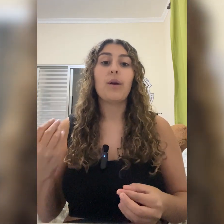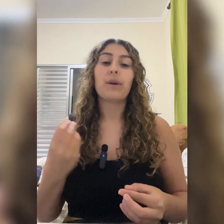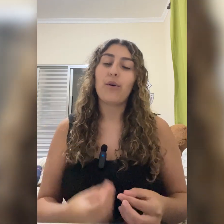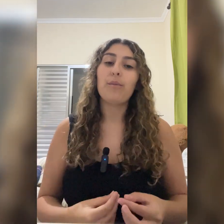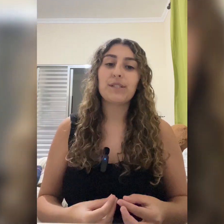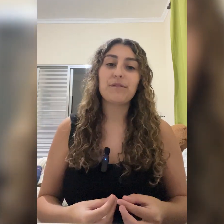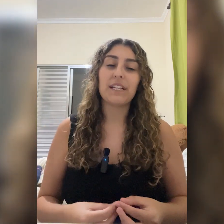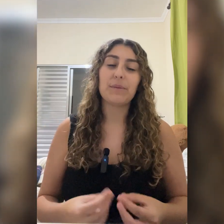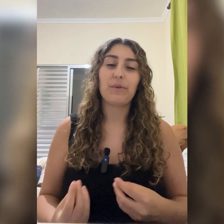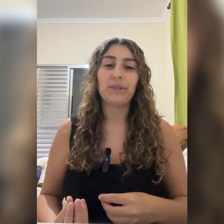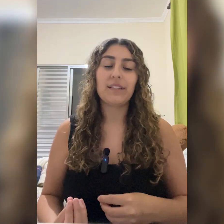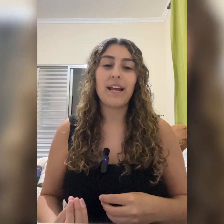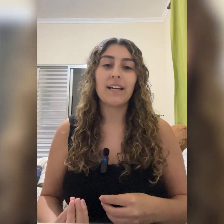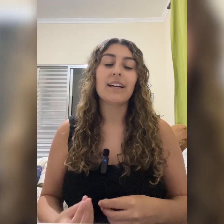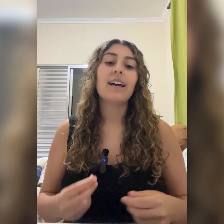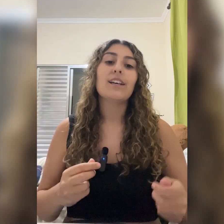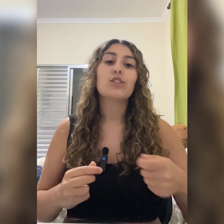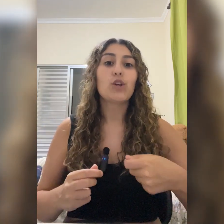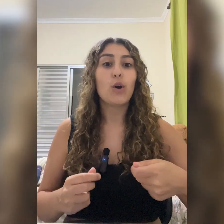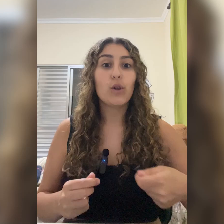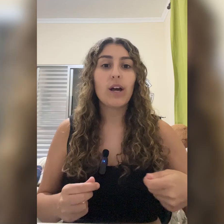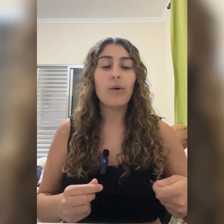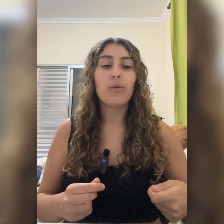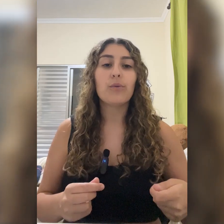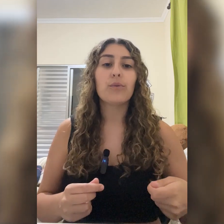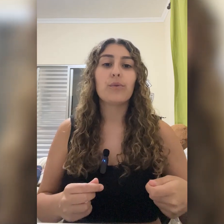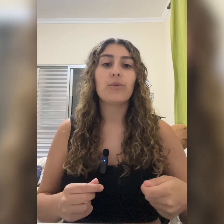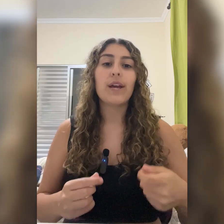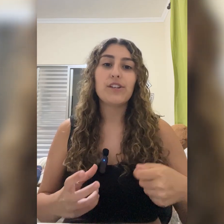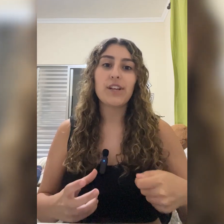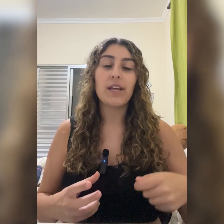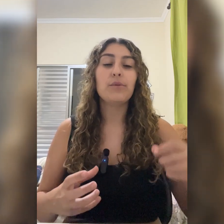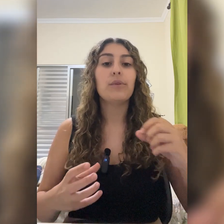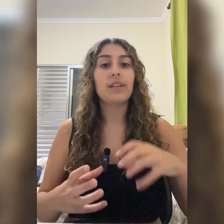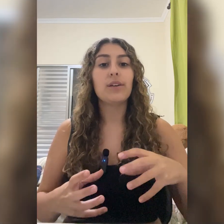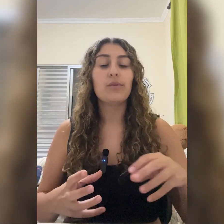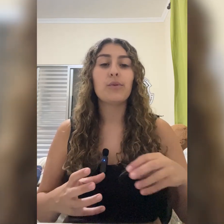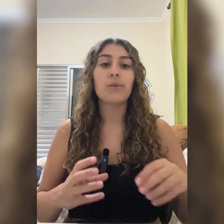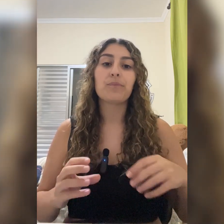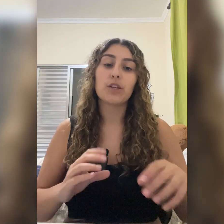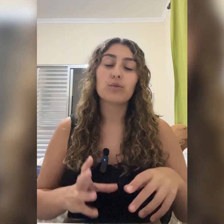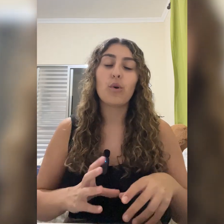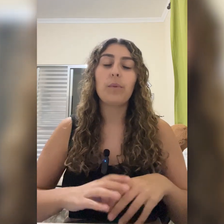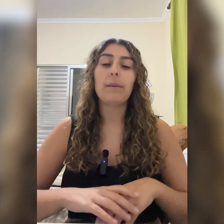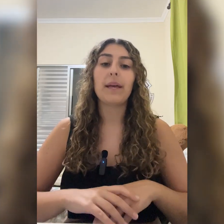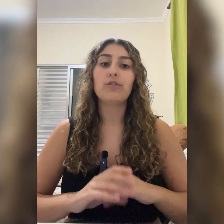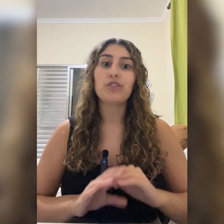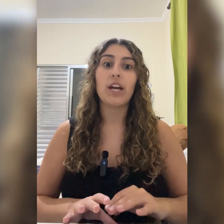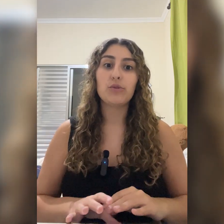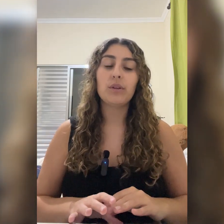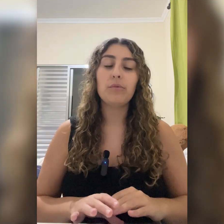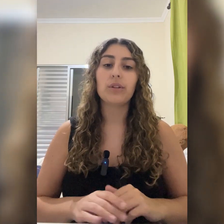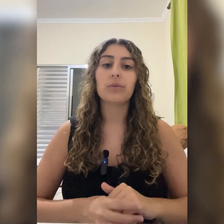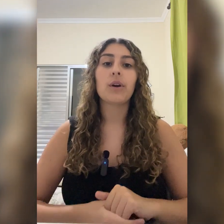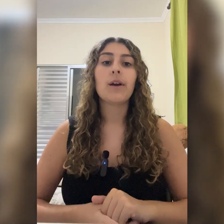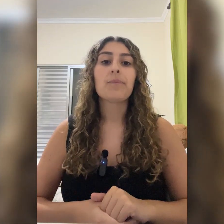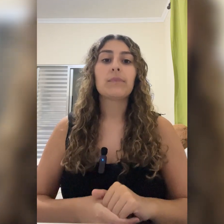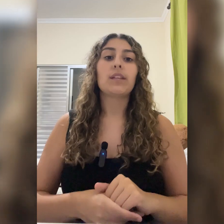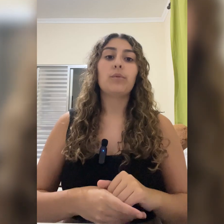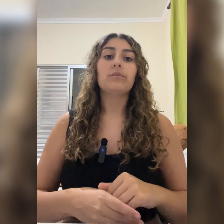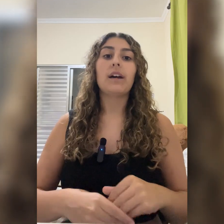produção, porque como a gente faz a pronta entrega, só colocar o recheio e os complementos já ajuda